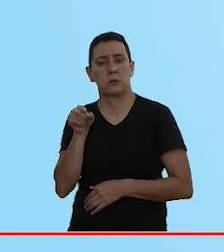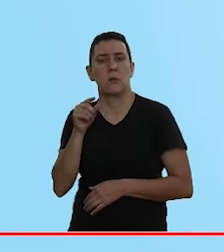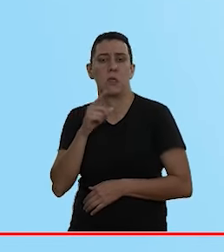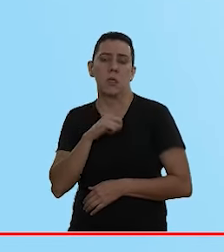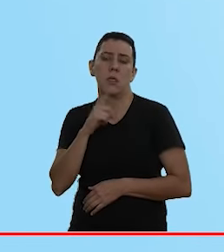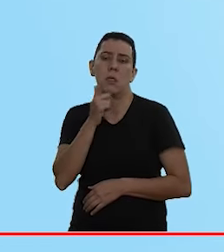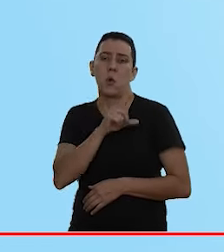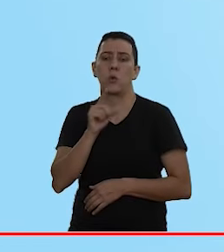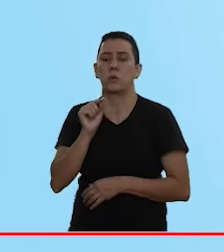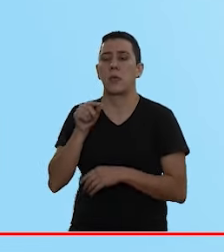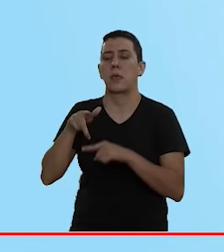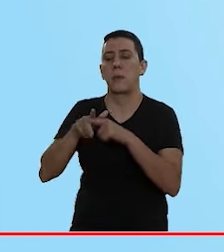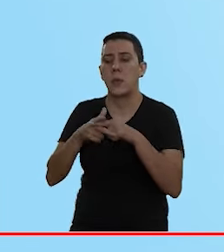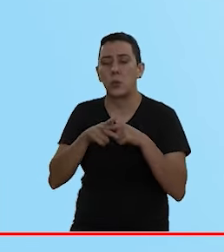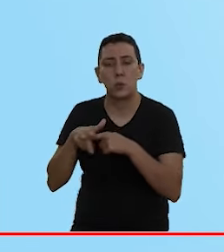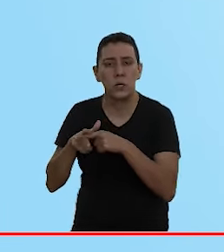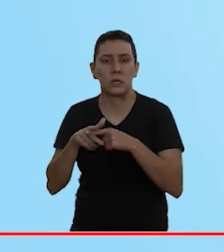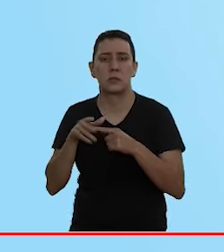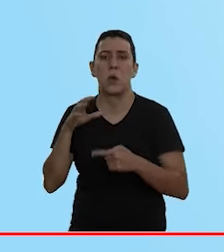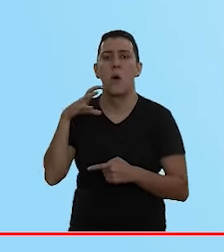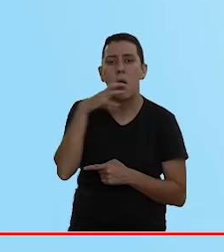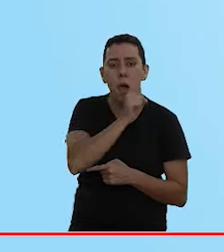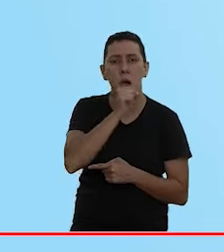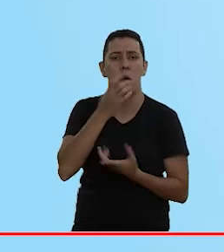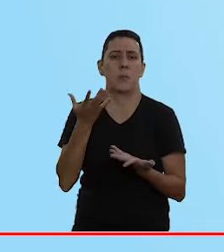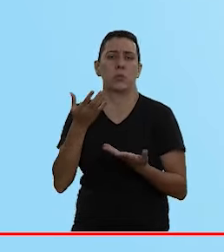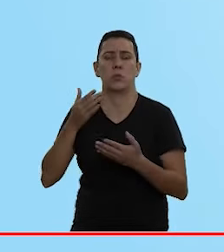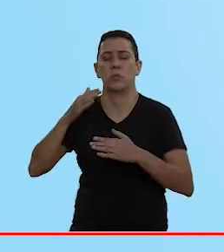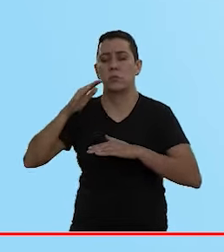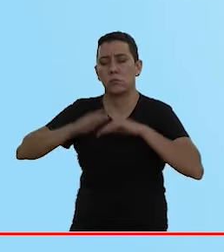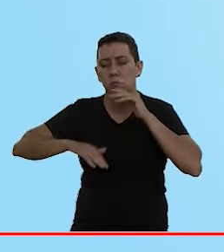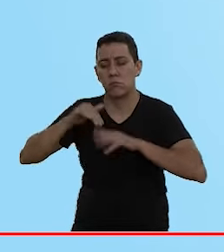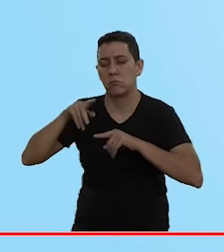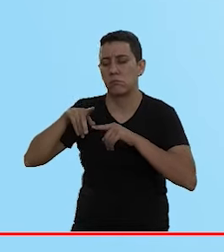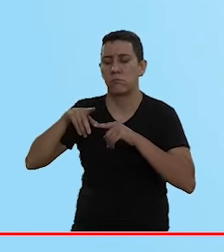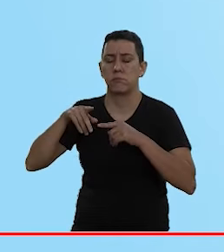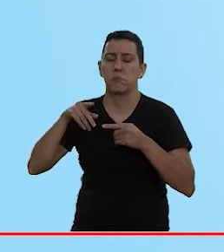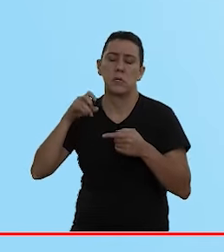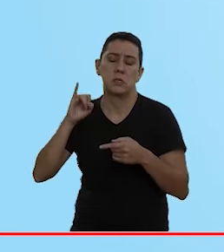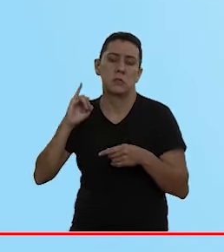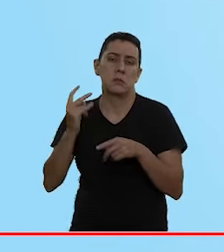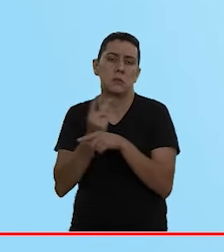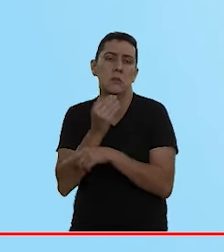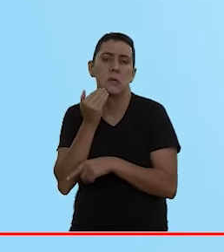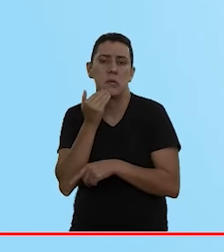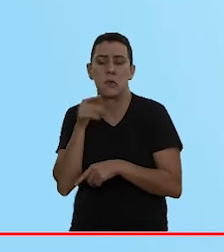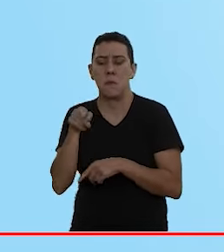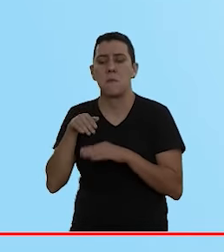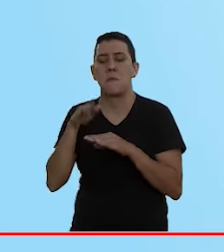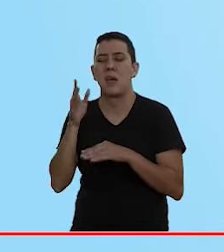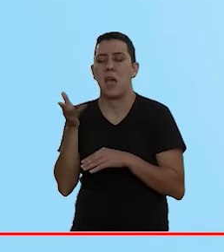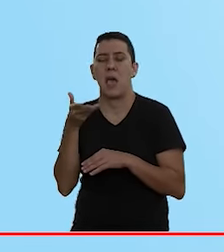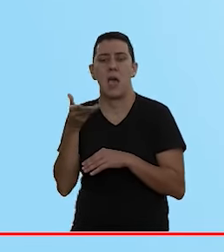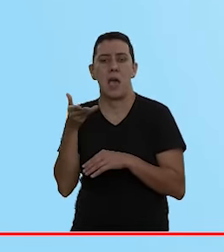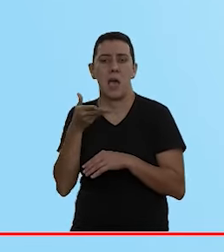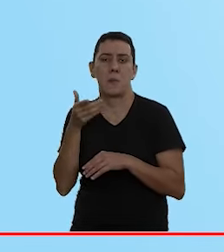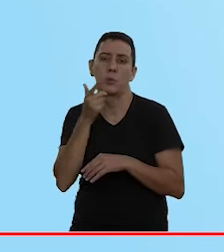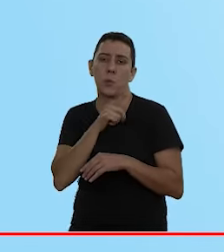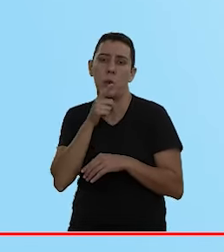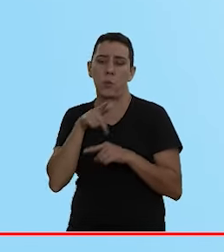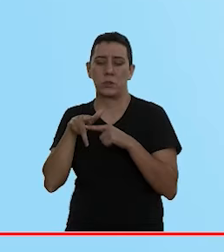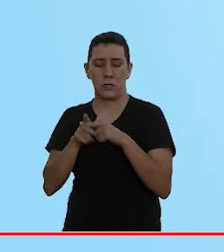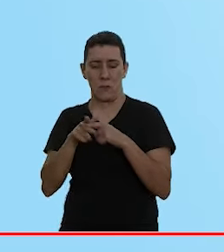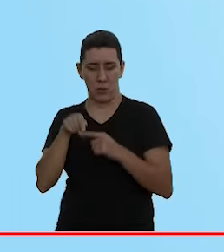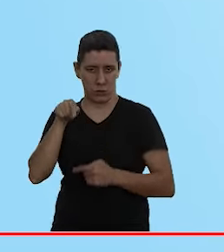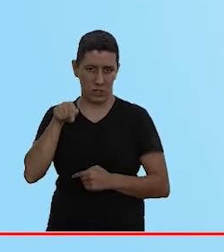substituível, com uma mão de obra rápida. Então, ele tem uma agilidade maior para fazer essa questão de